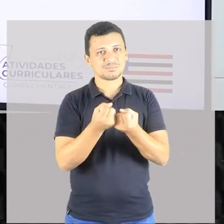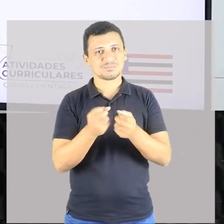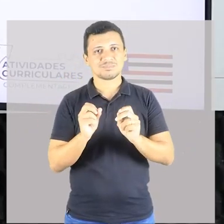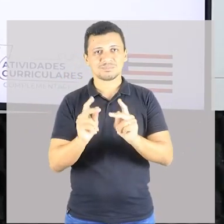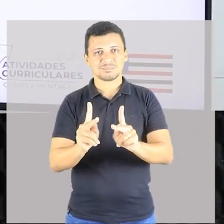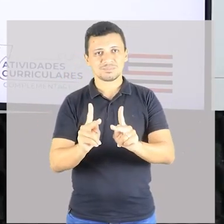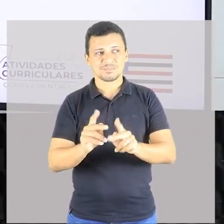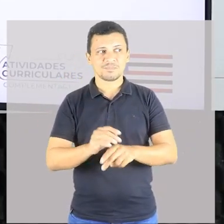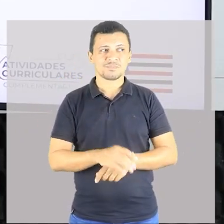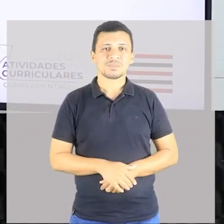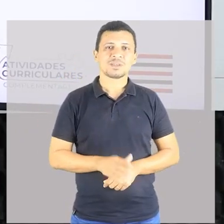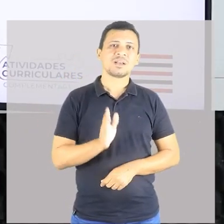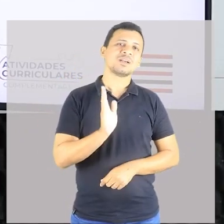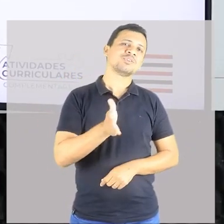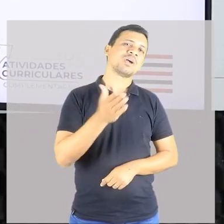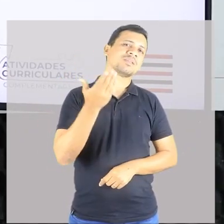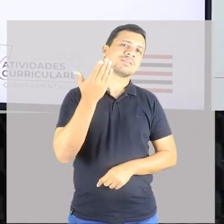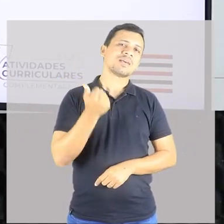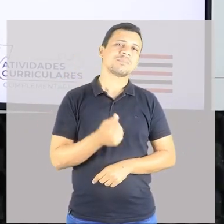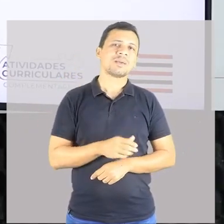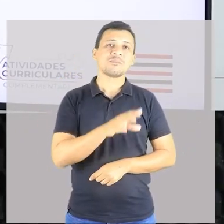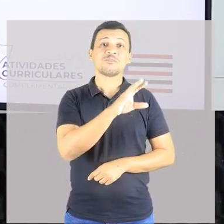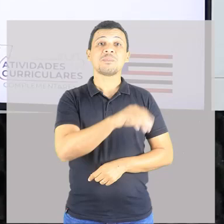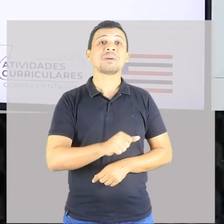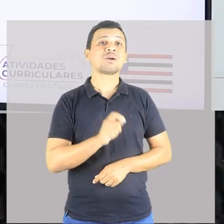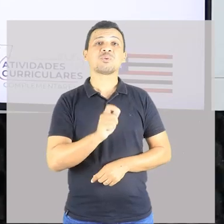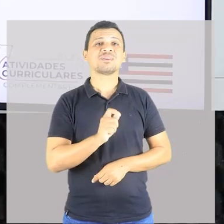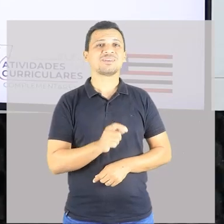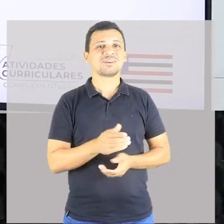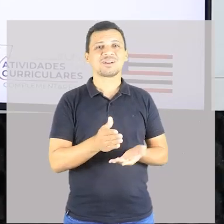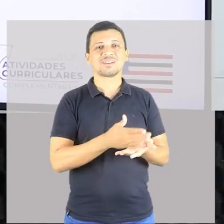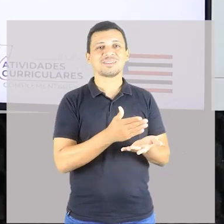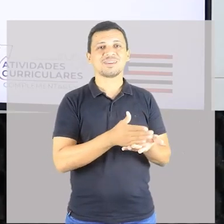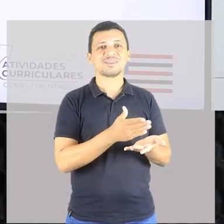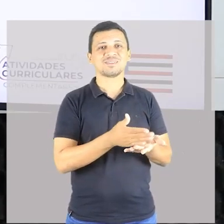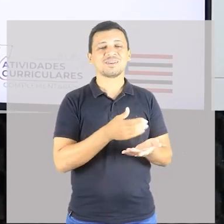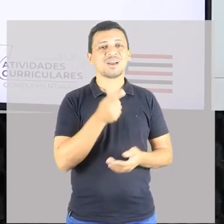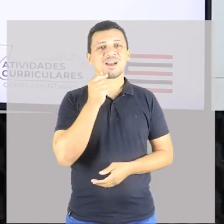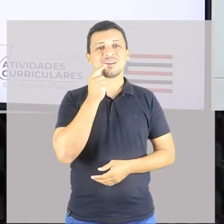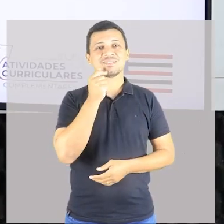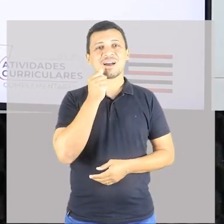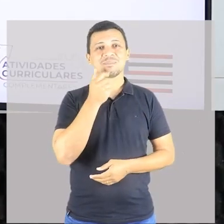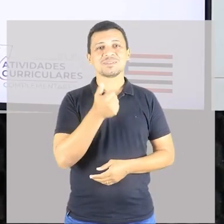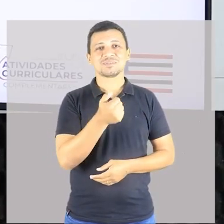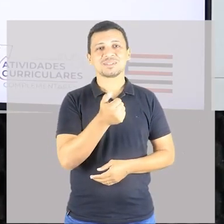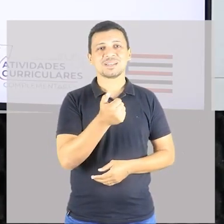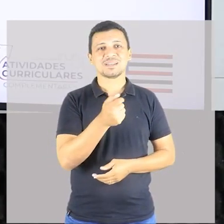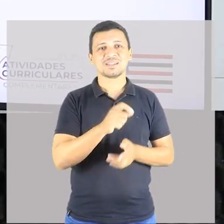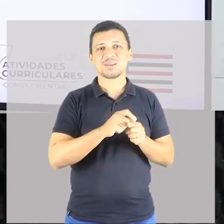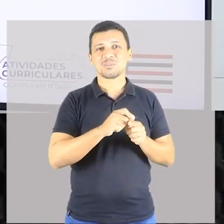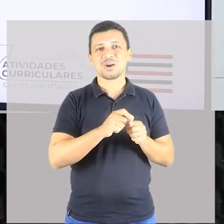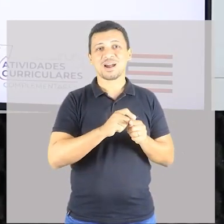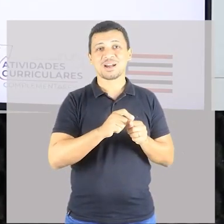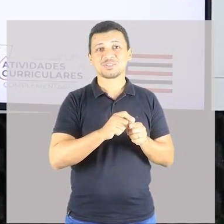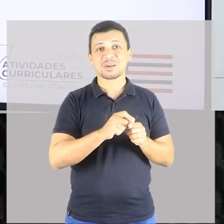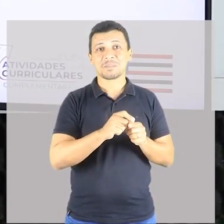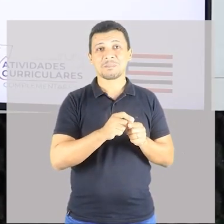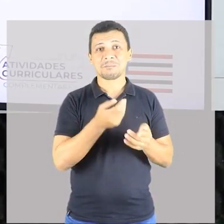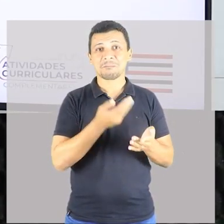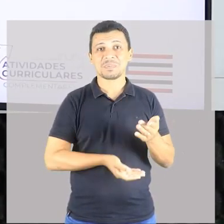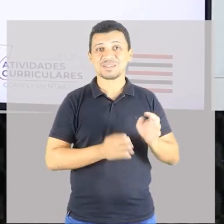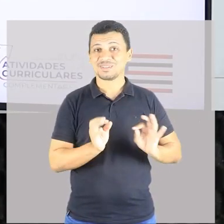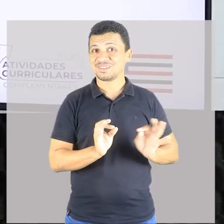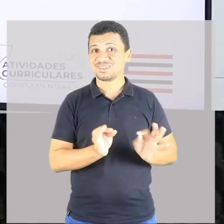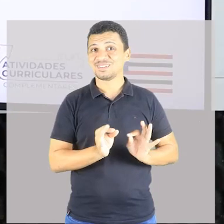Belezinha? Então, já sabe, primeiramente, pega logo aí teu caderno, pega teu lápis, pega tua caneta, tua borracha, para não perder nada,